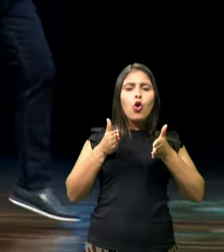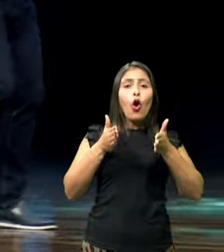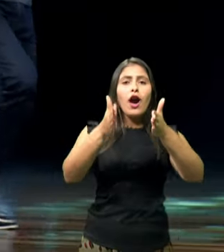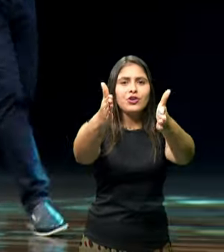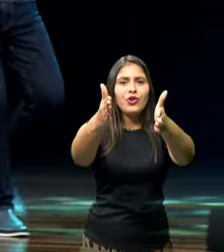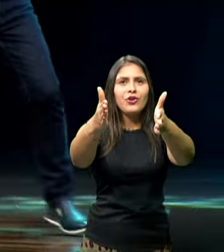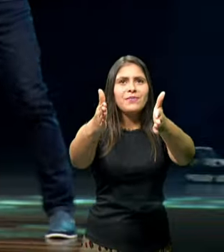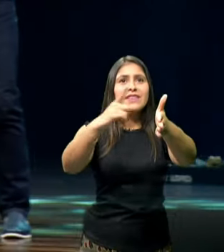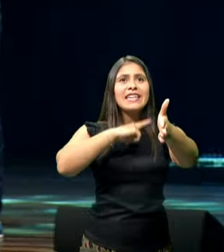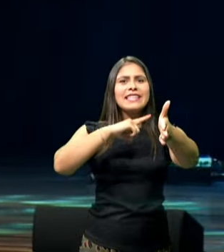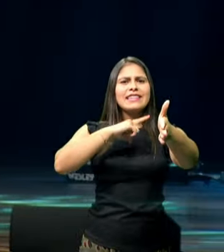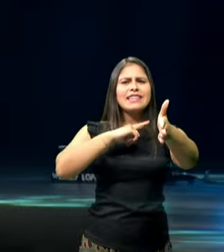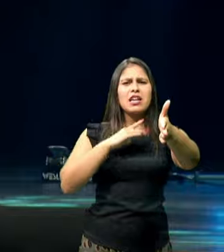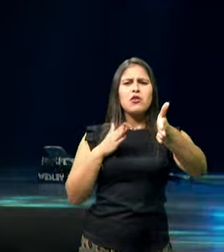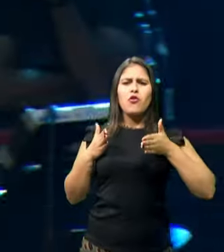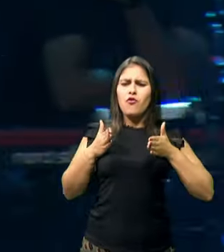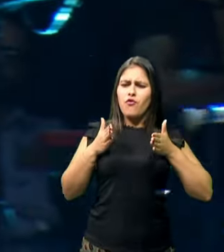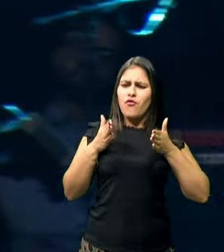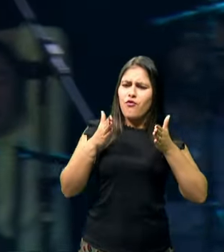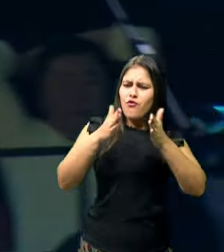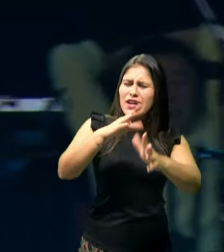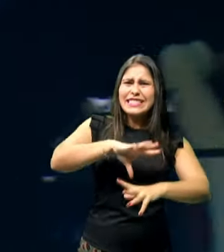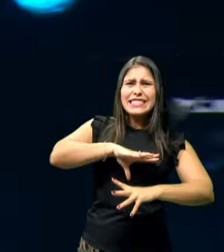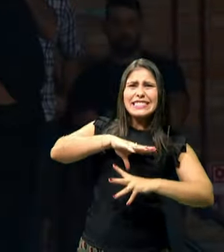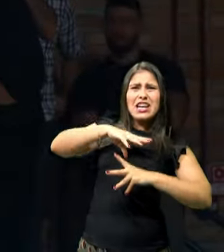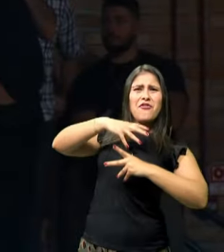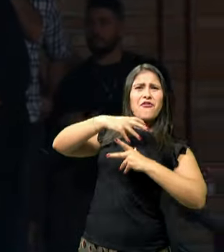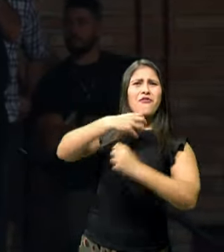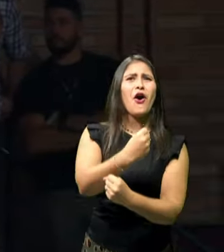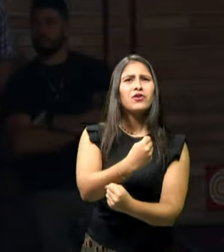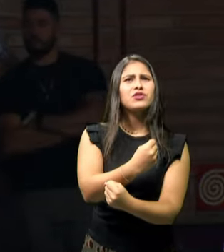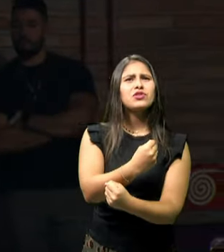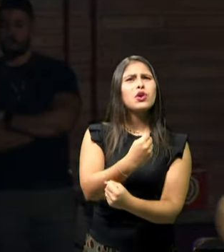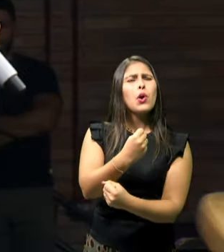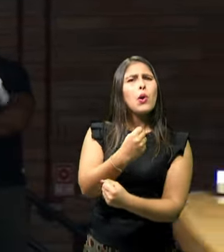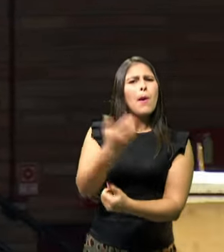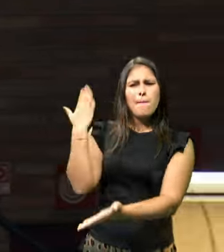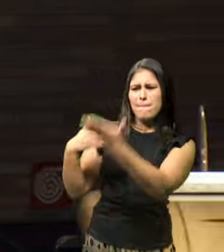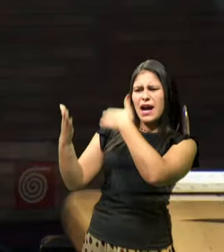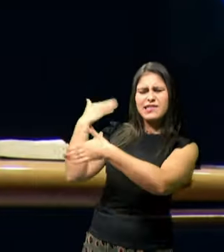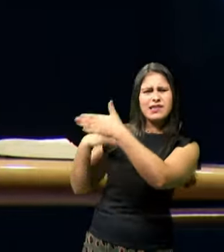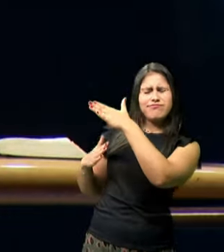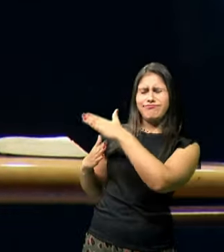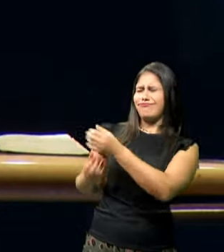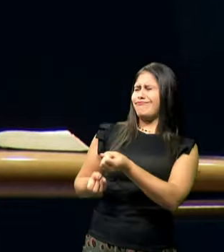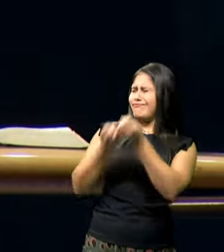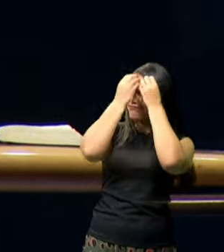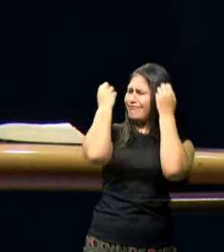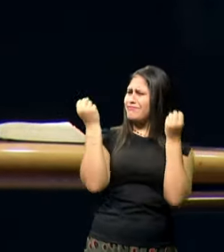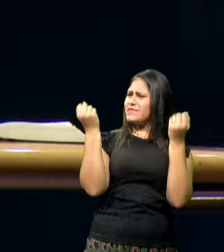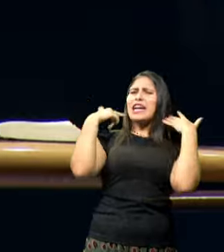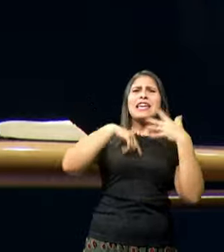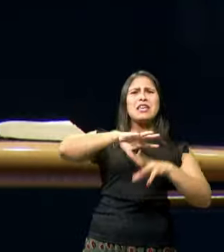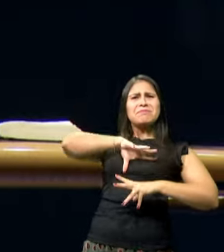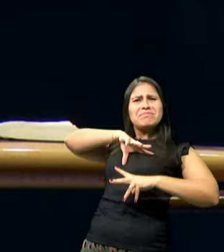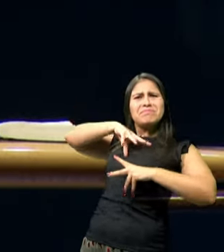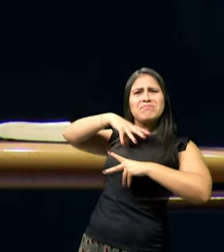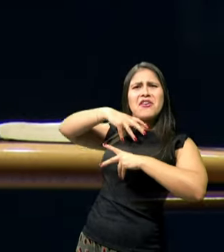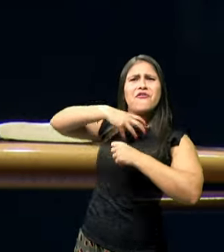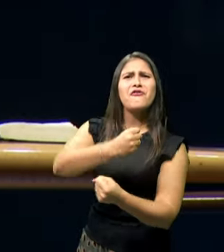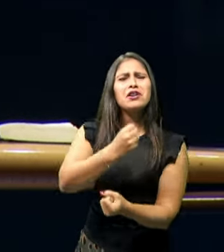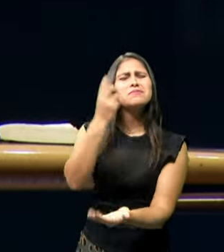violento esforço para frente. Então ele está dizendo assim: olha, eu rompo com o passado e faço um violento esforço